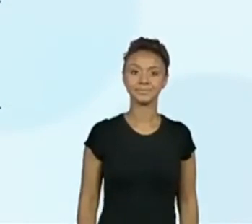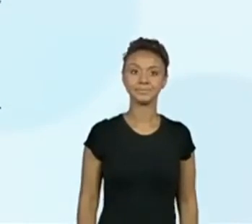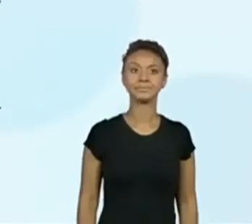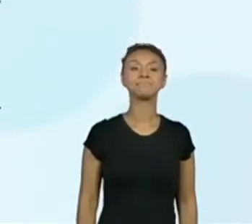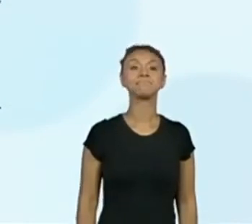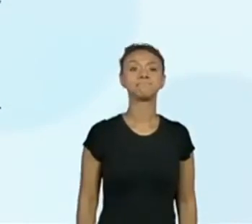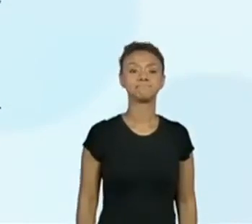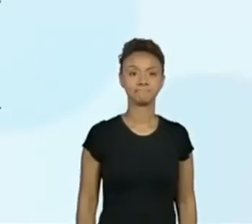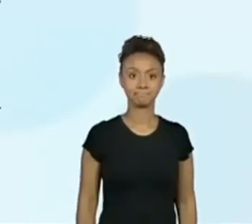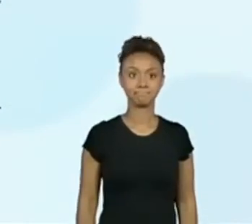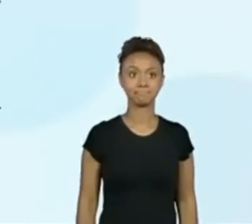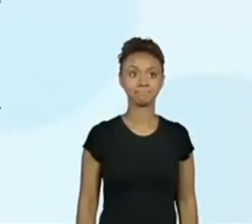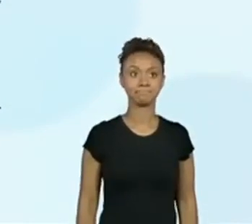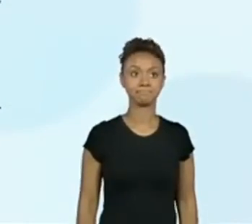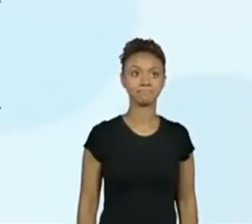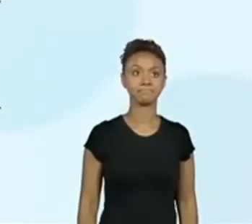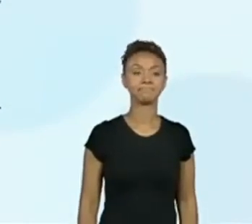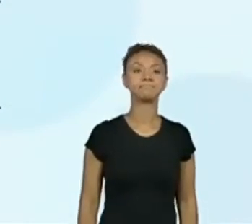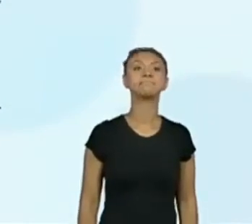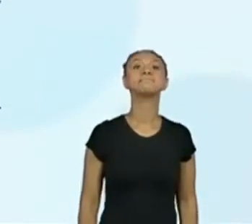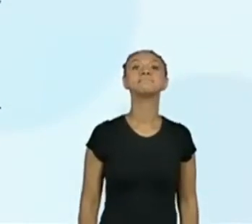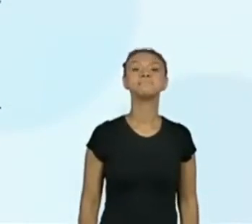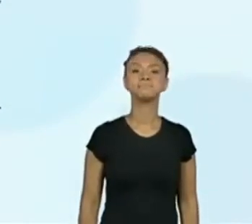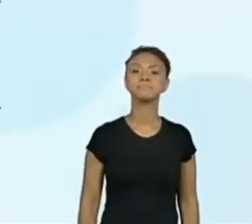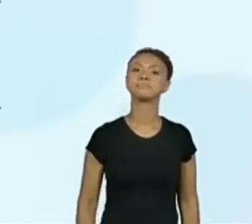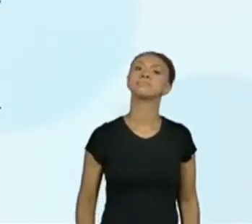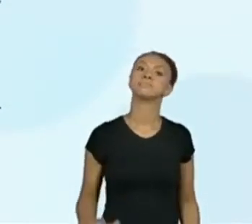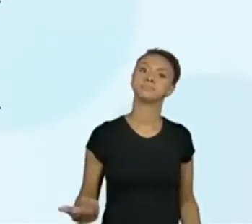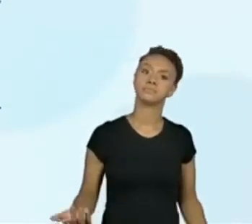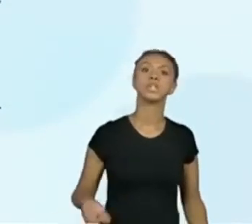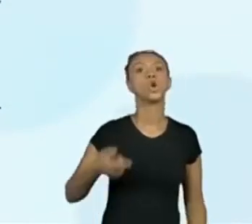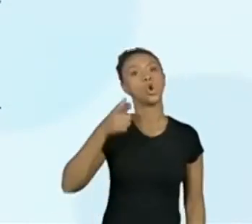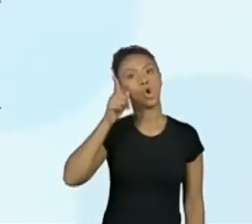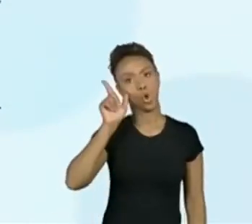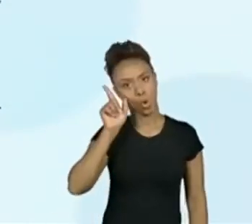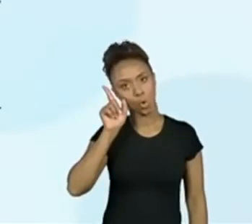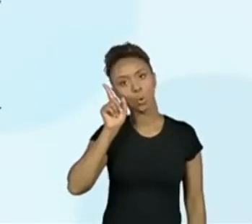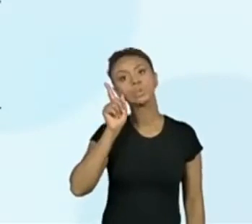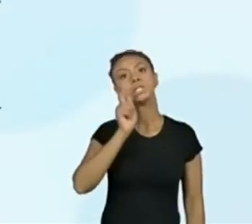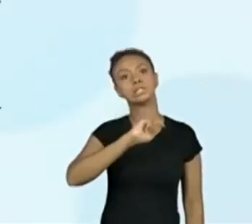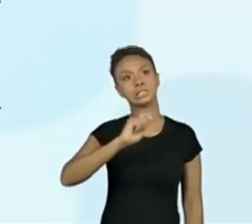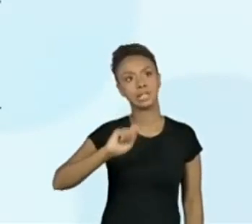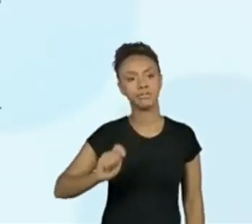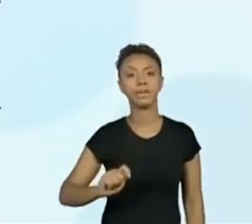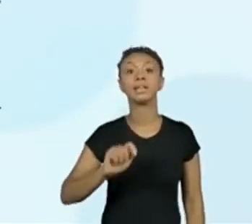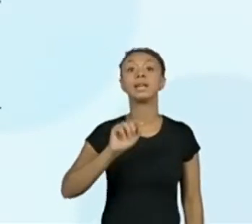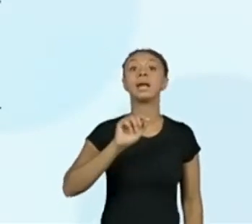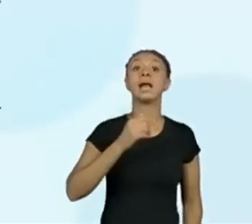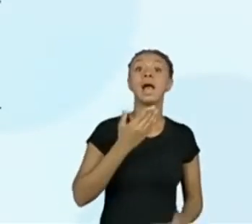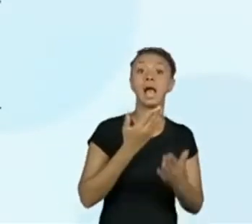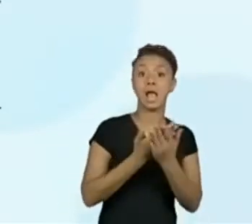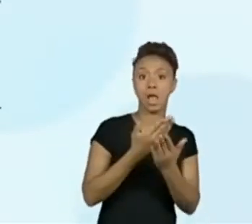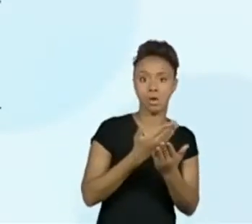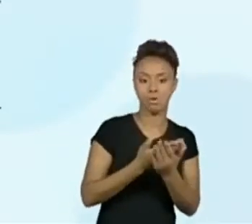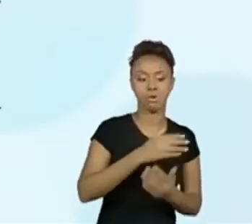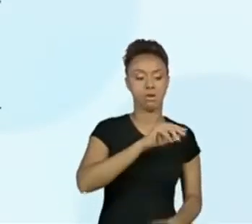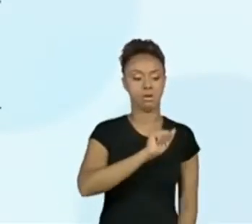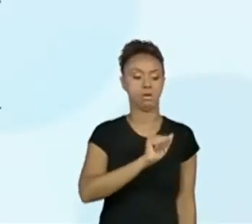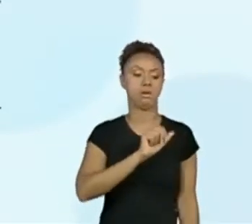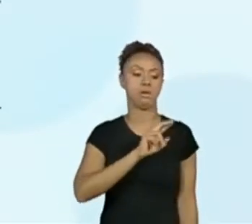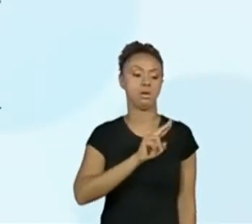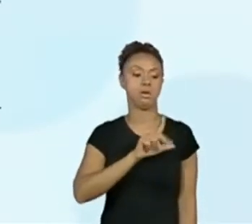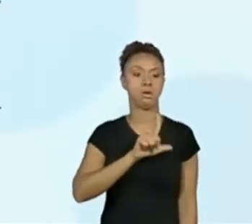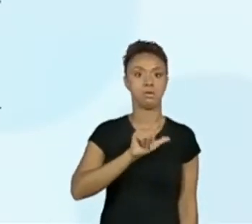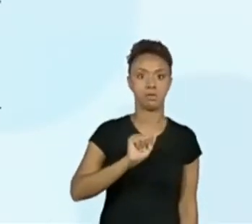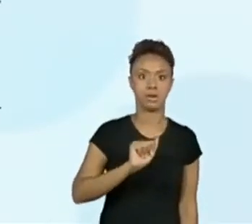O D. Ontem a gente escreveu bastante o D, né? Então a gente precisa da letra D e da letra